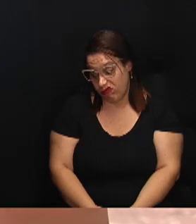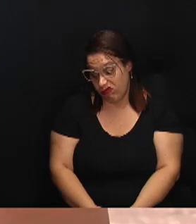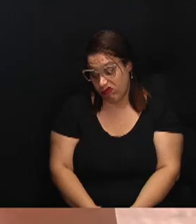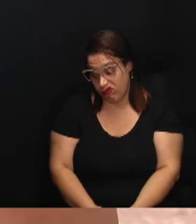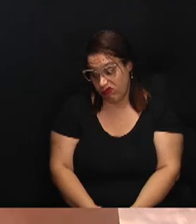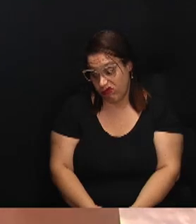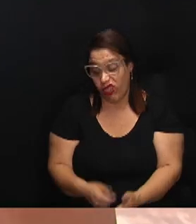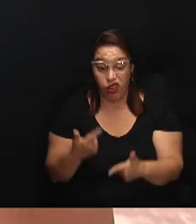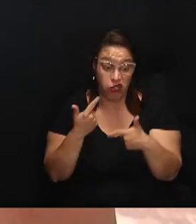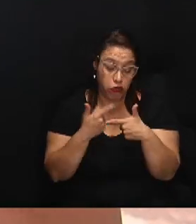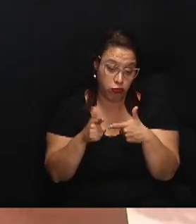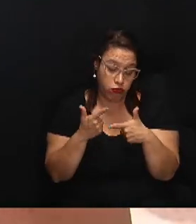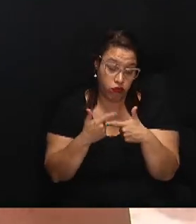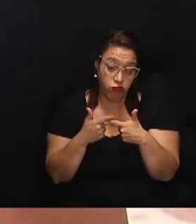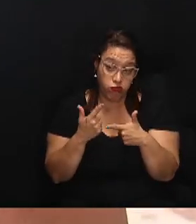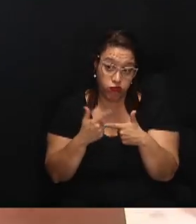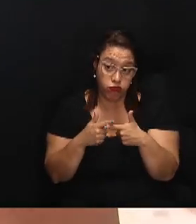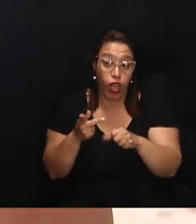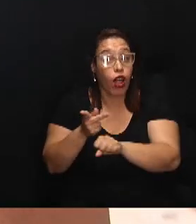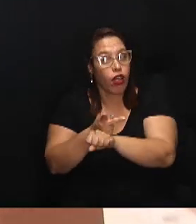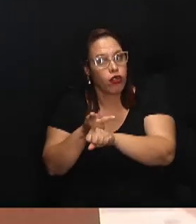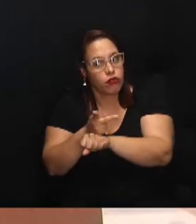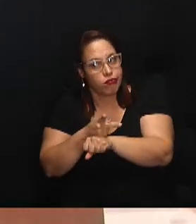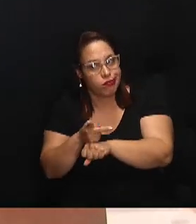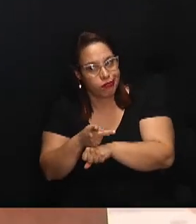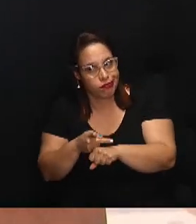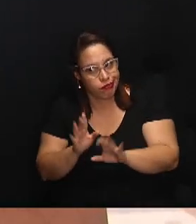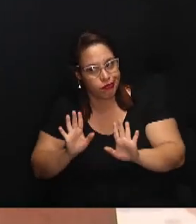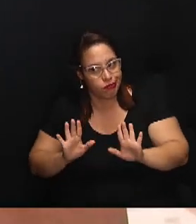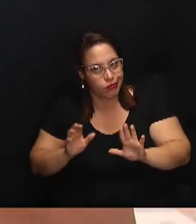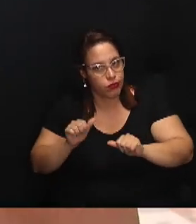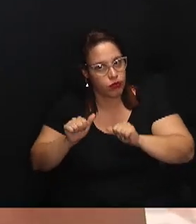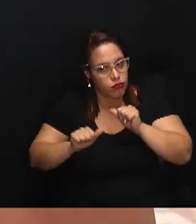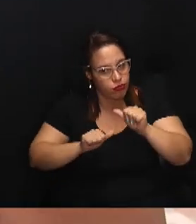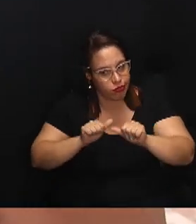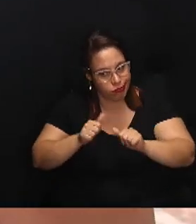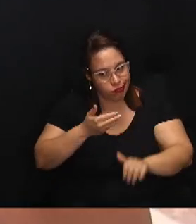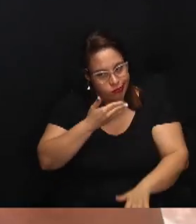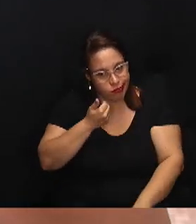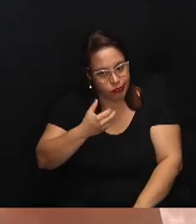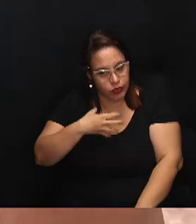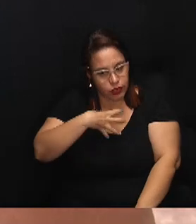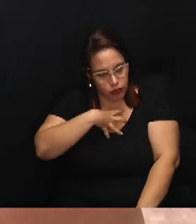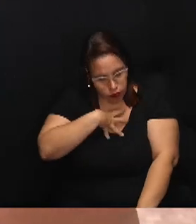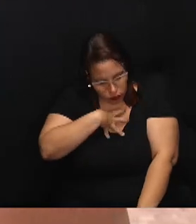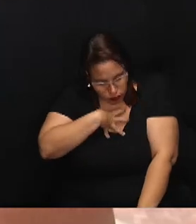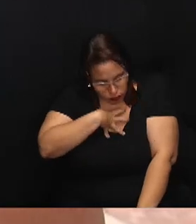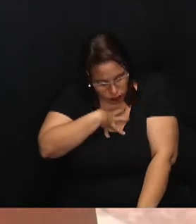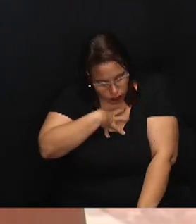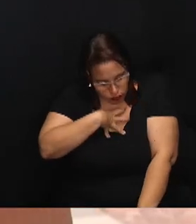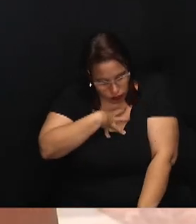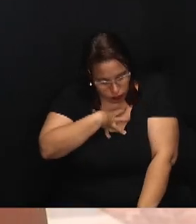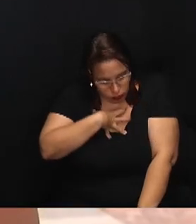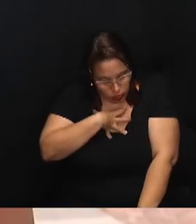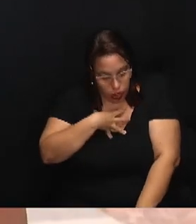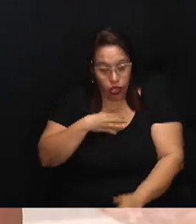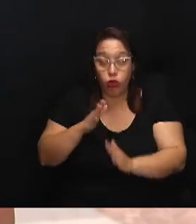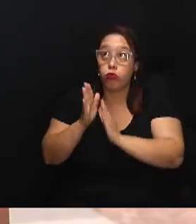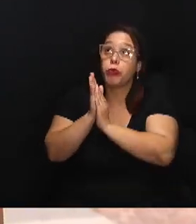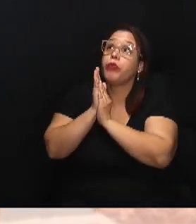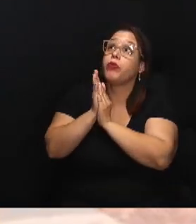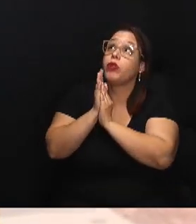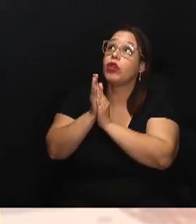algum problema, tem que procurar a melhora internamente mesmo, falando com Deus.